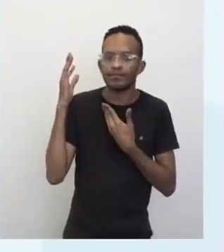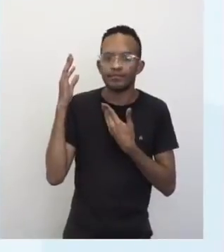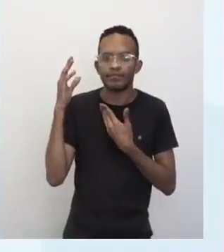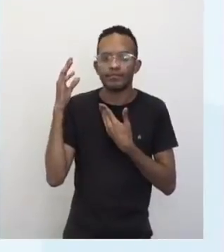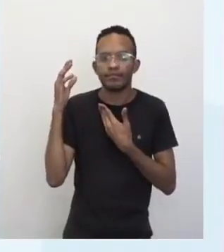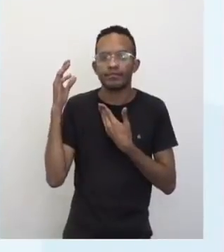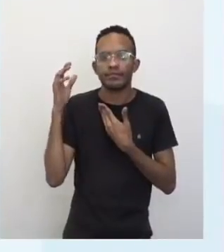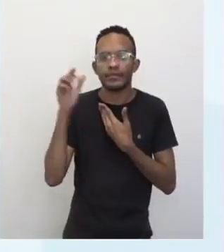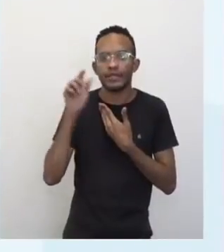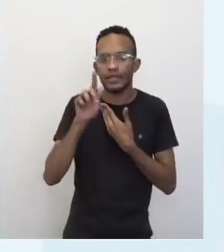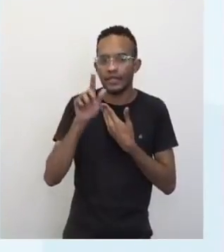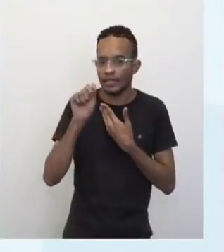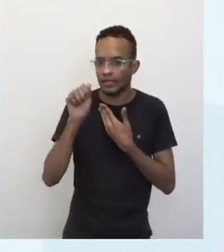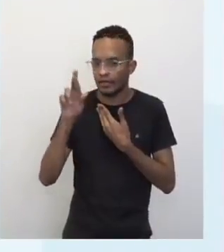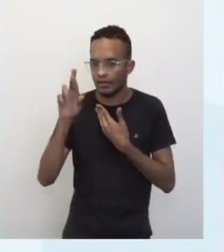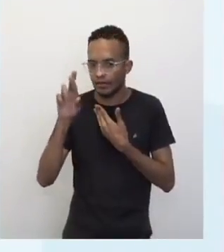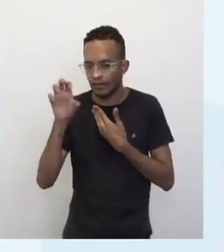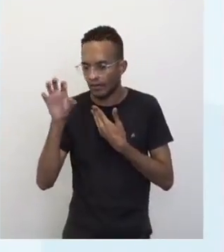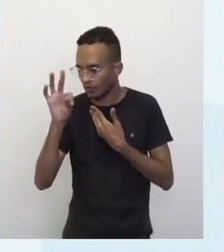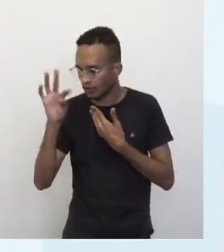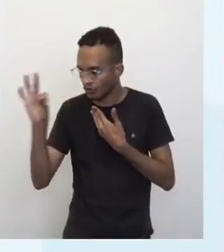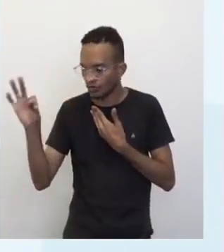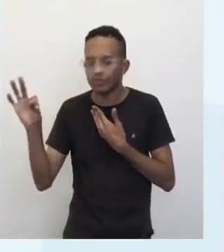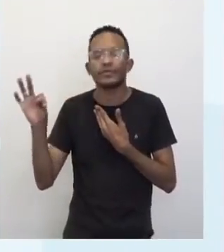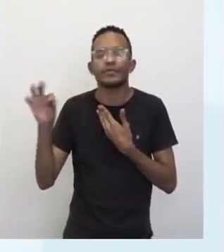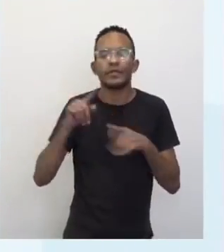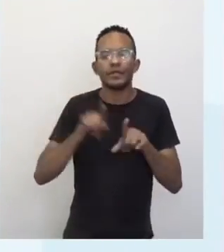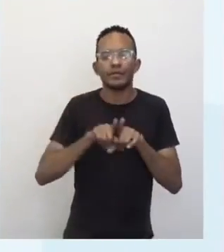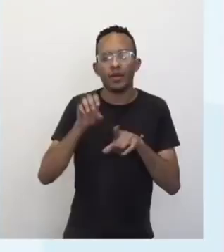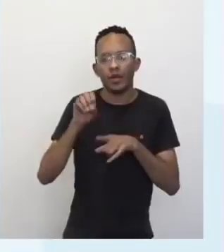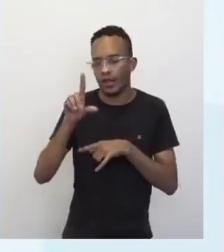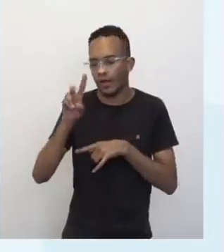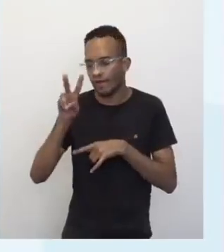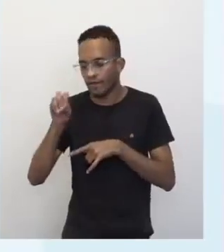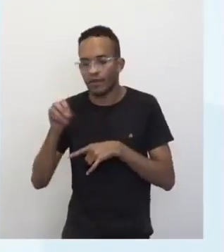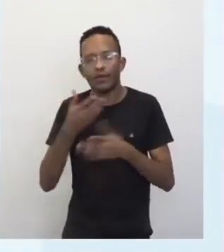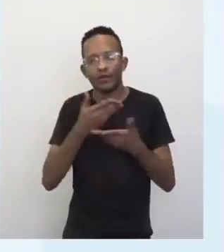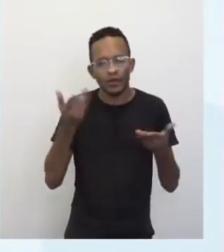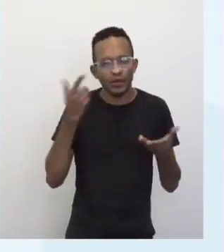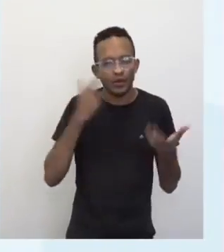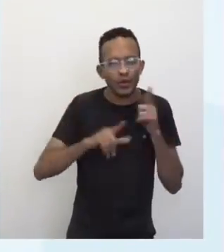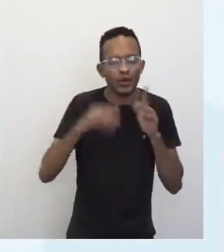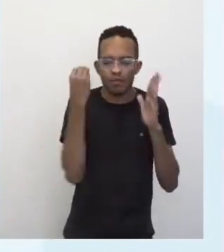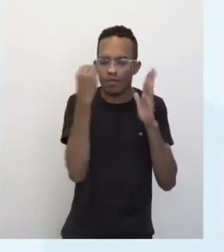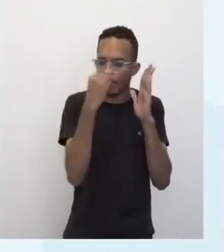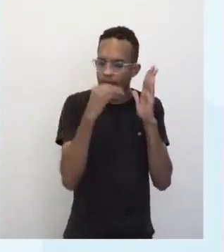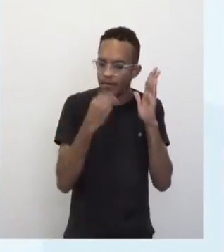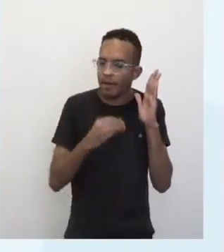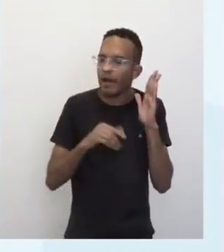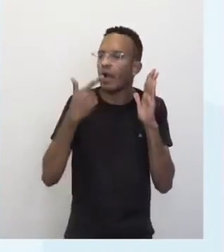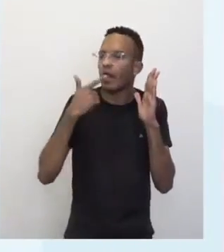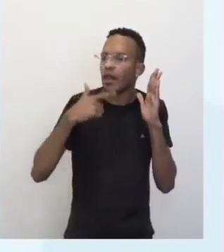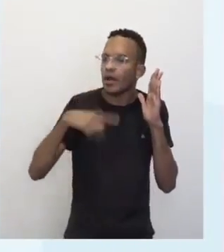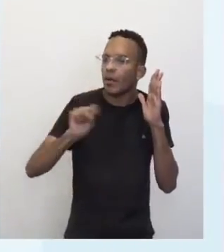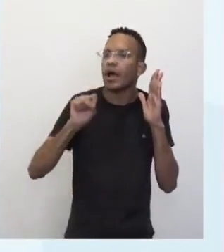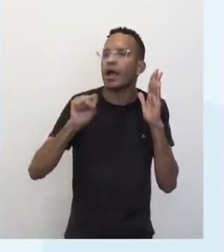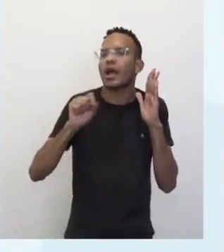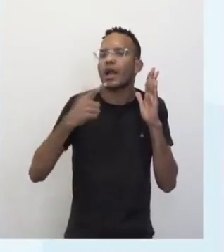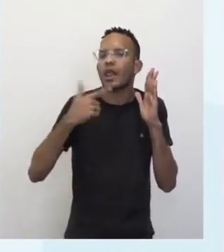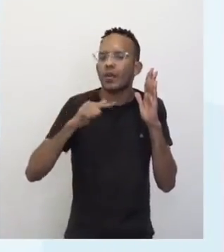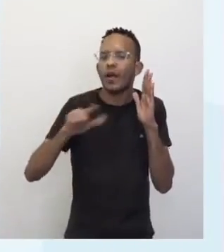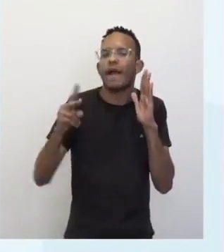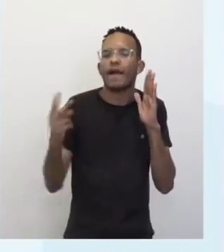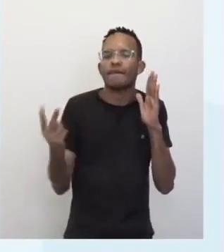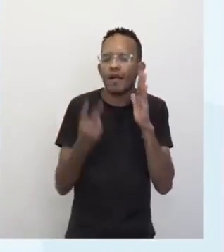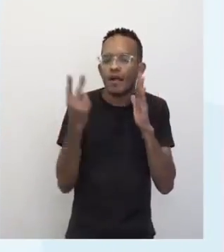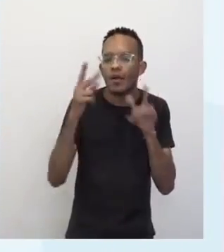Garrett, com 2 T's, aí não está com 2 T's, mas tudo bem. E temos o amor do Olavo Bilac. Você consegue completar essa tabela com relação à linguagem, valores, o que serve de guia